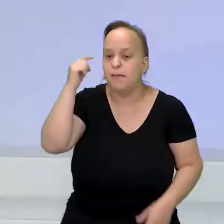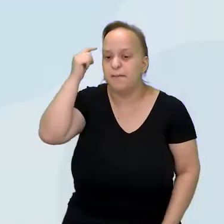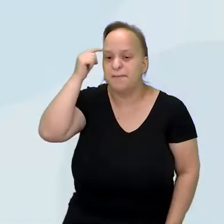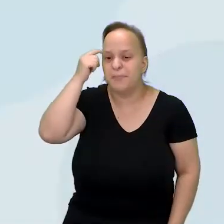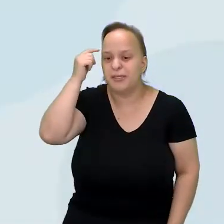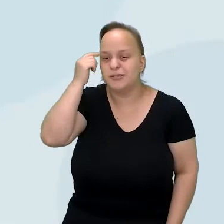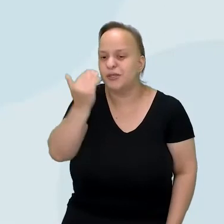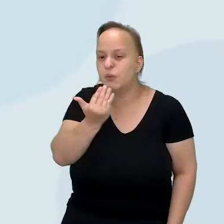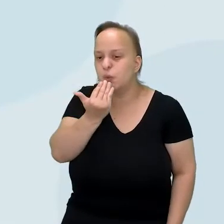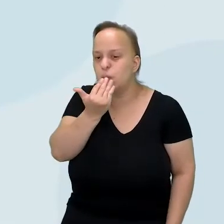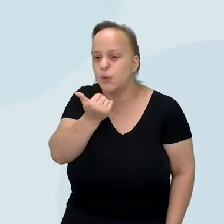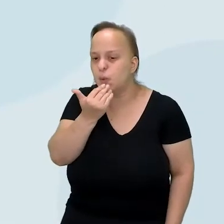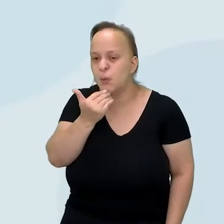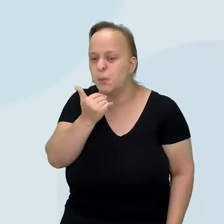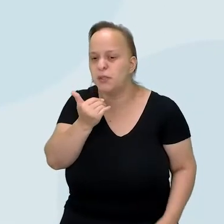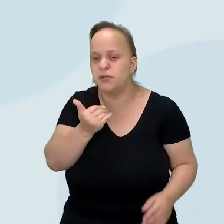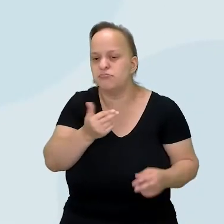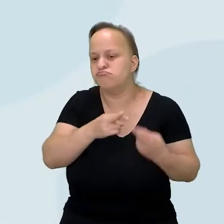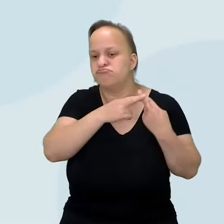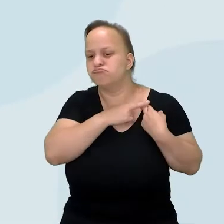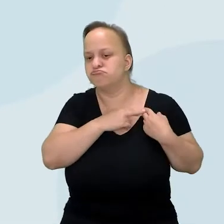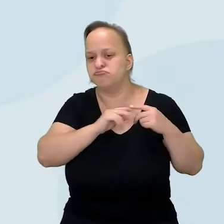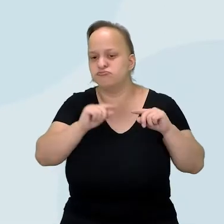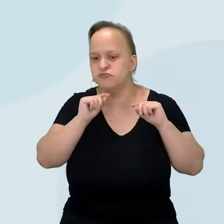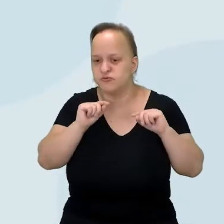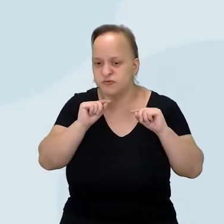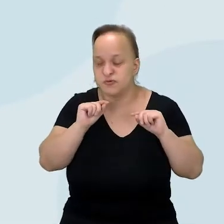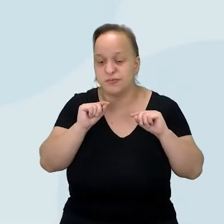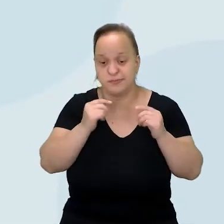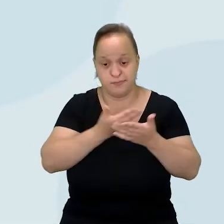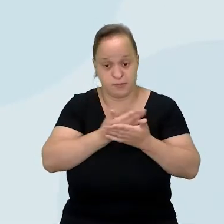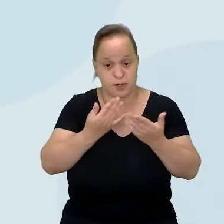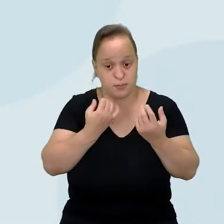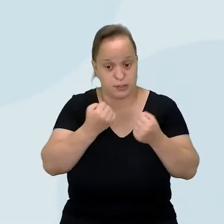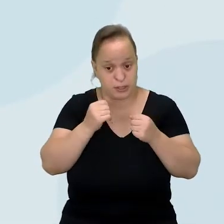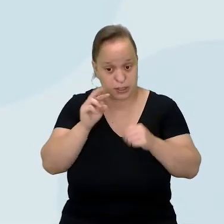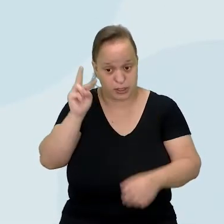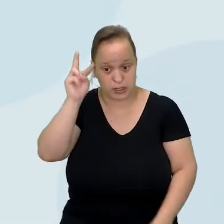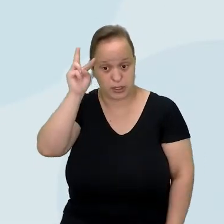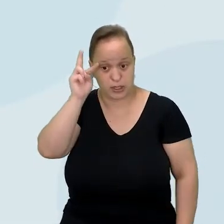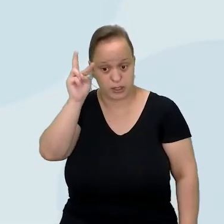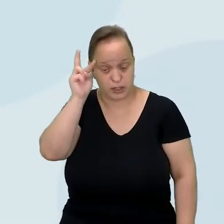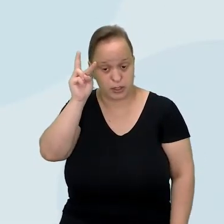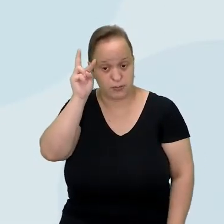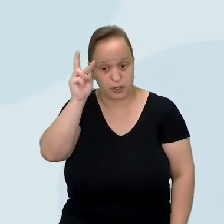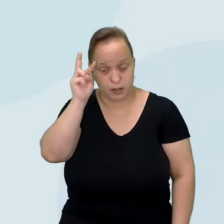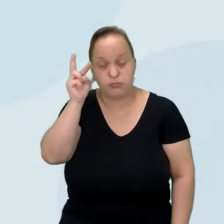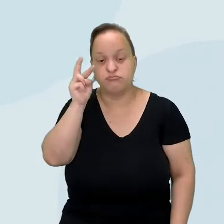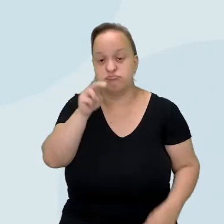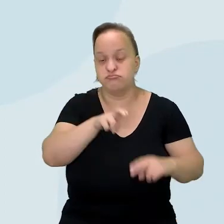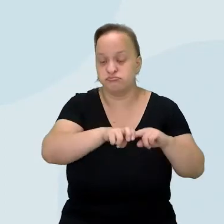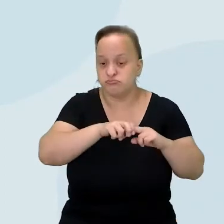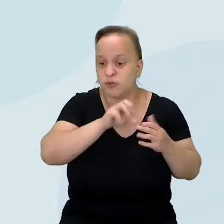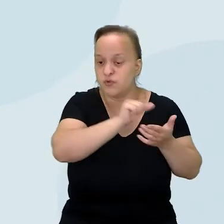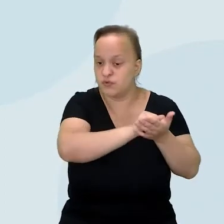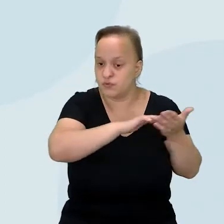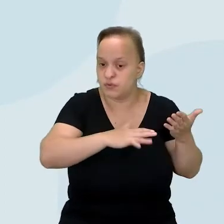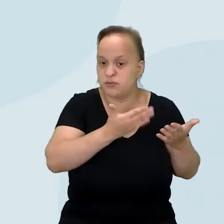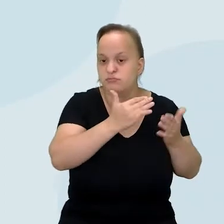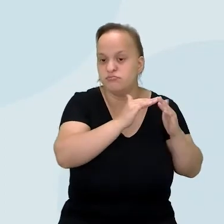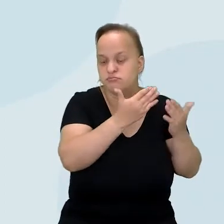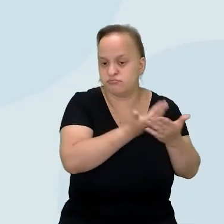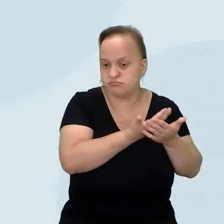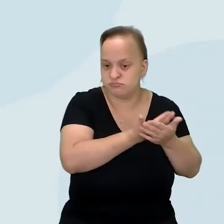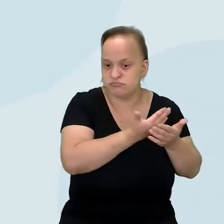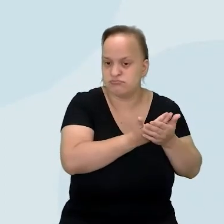da alimentação, faz-se necessário a gente sempre lembrar, por meio das atividades escolares, a